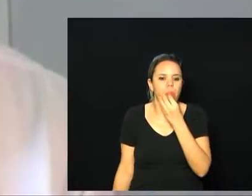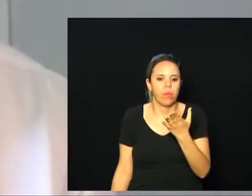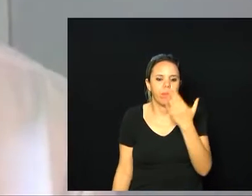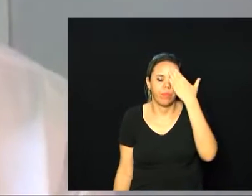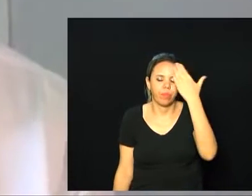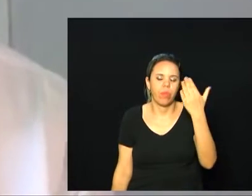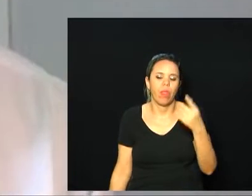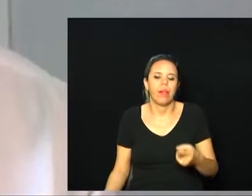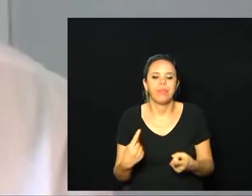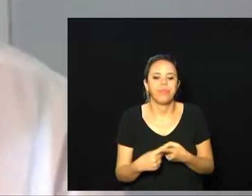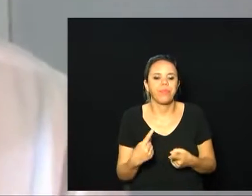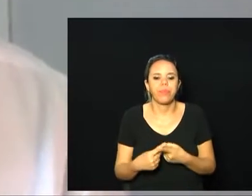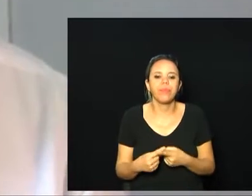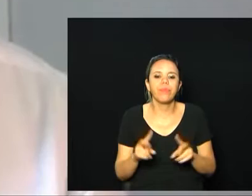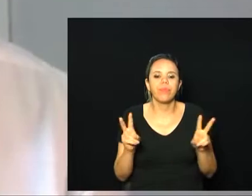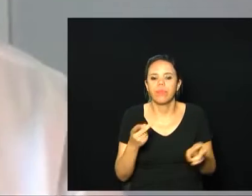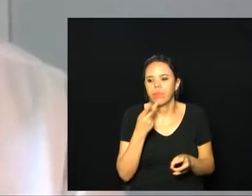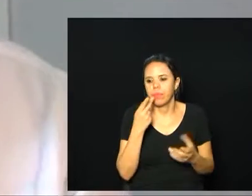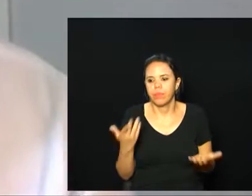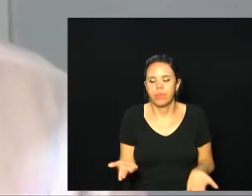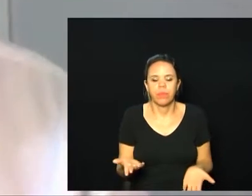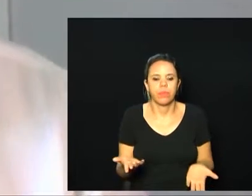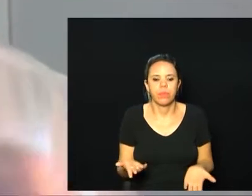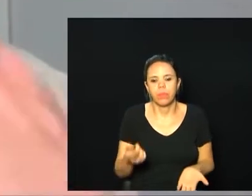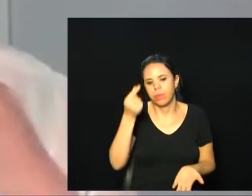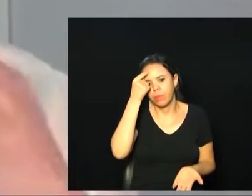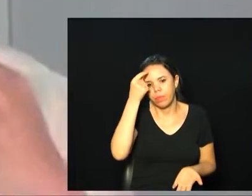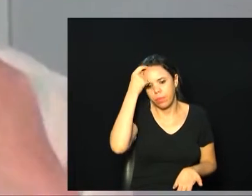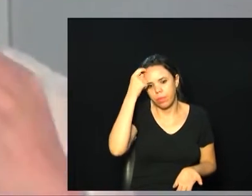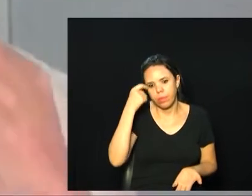agradeço, porque assim, fecha com o que eu acabei de falar. A noção de